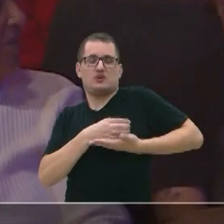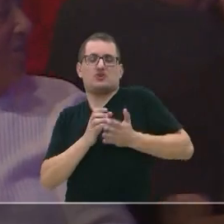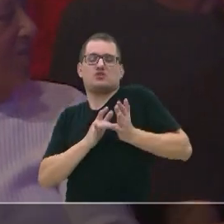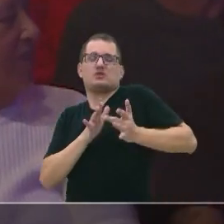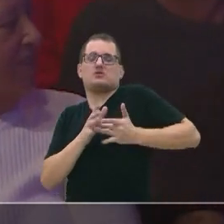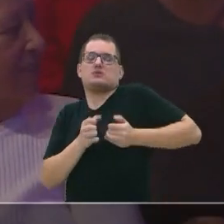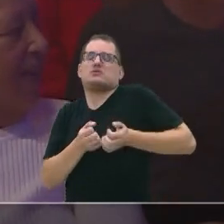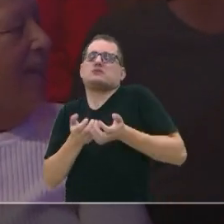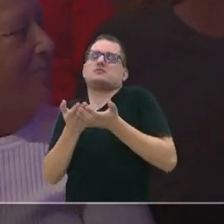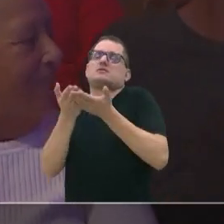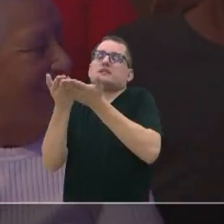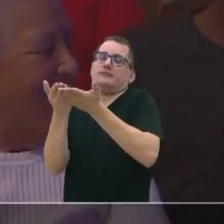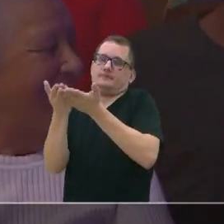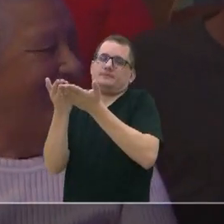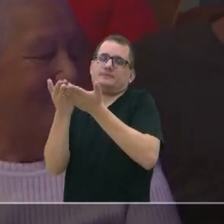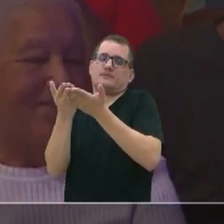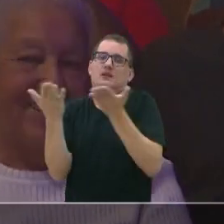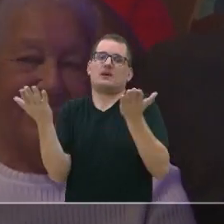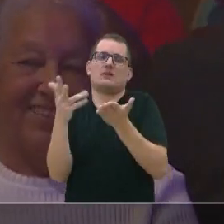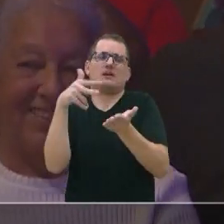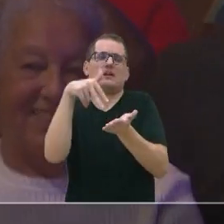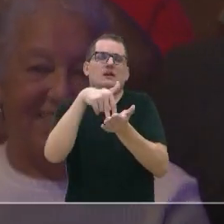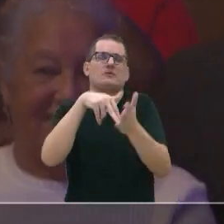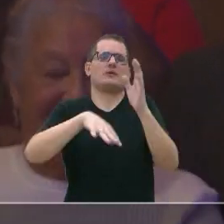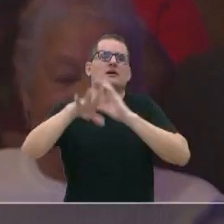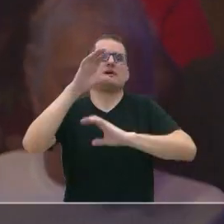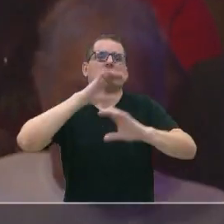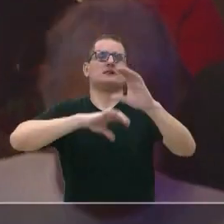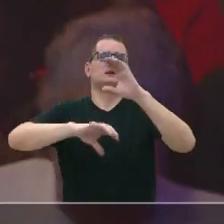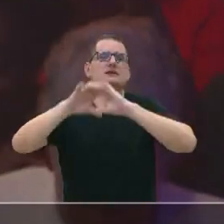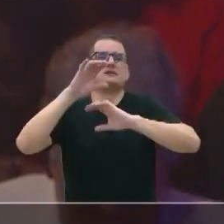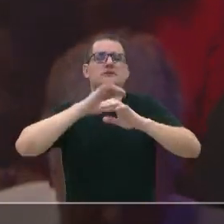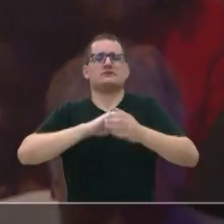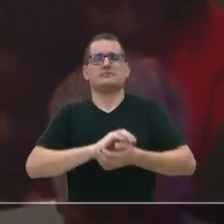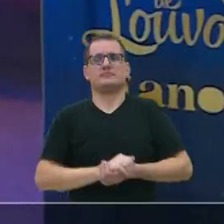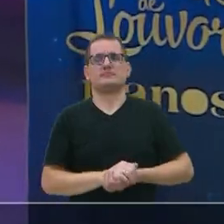Jesus. Amém? Amém. Em pé cantemos.